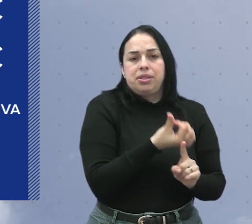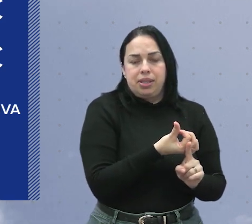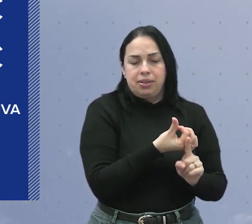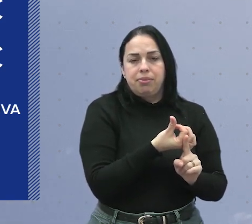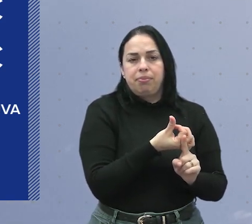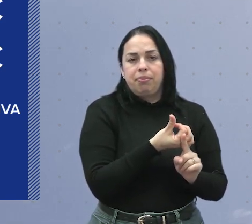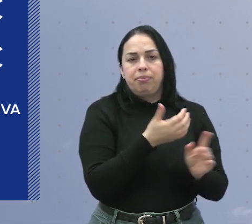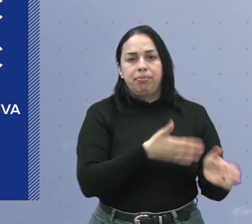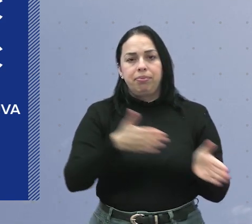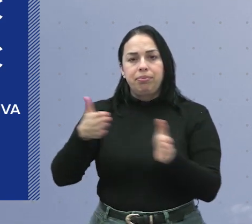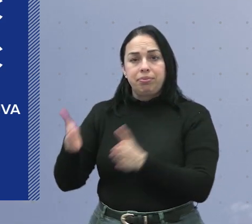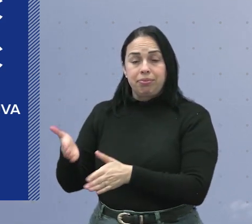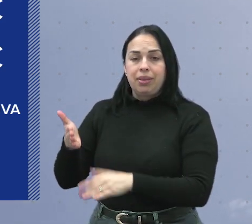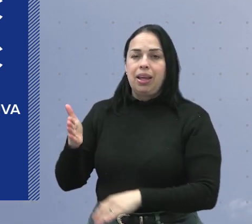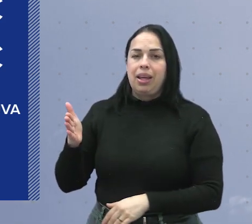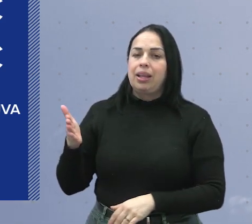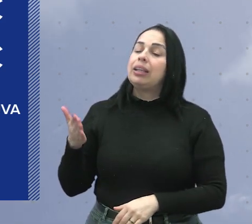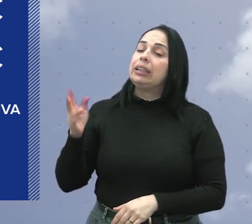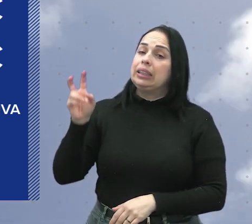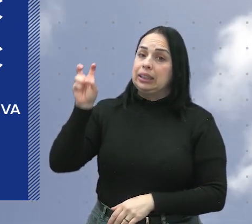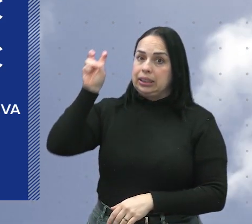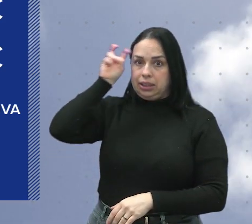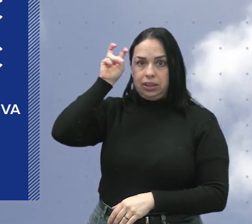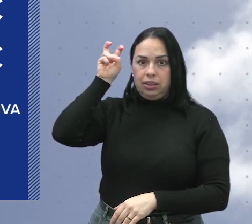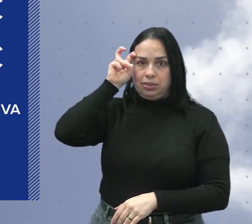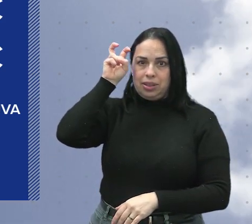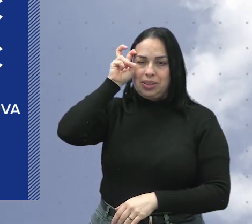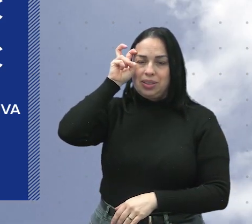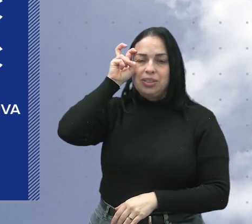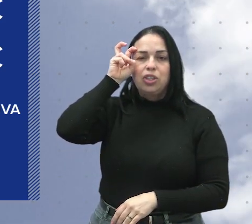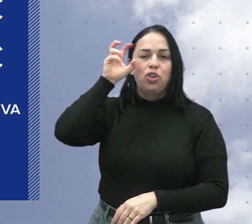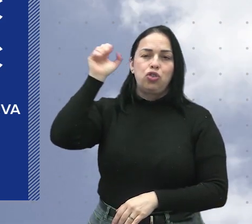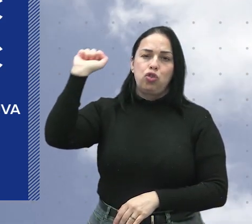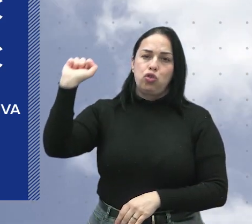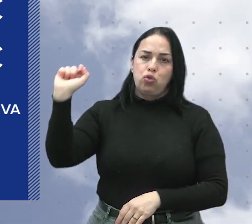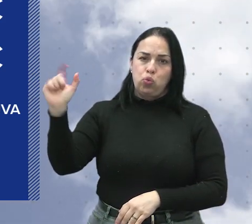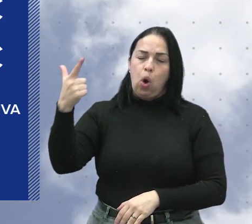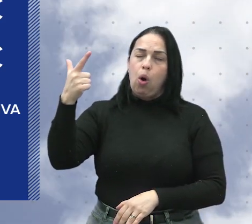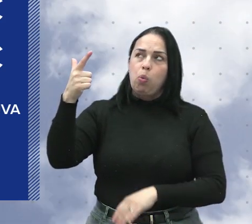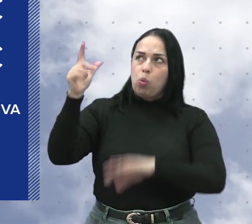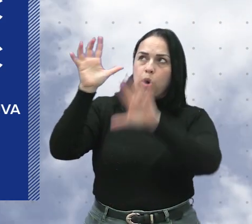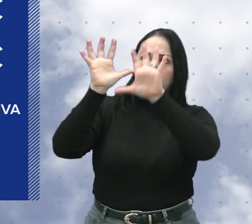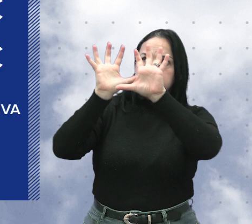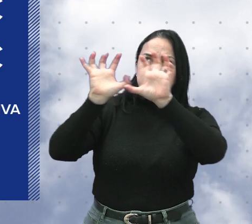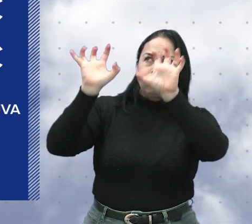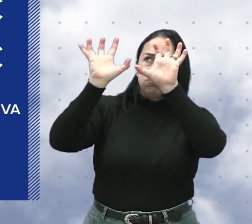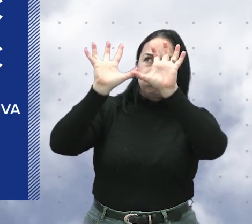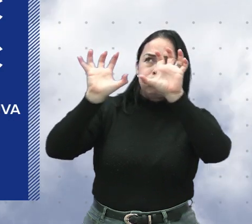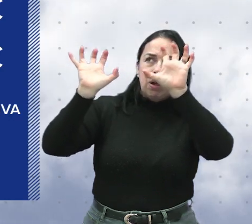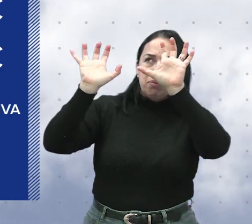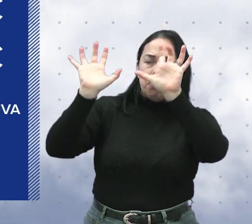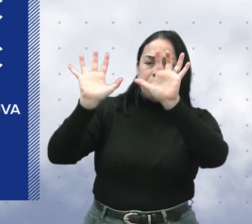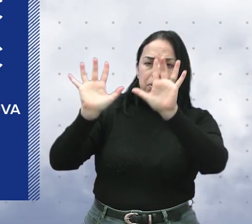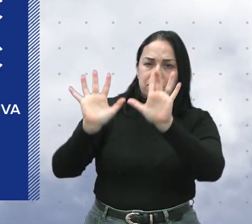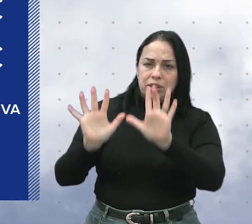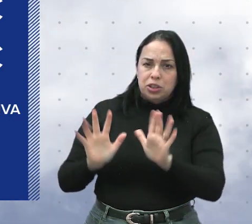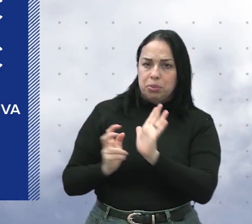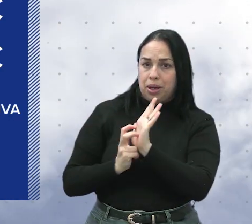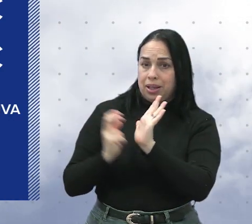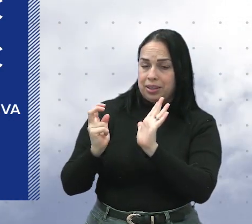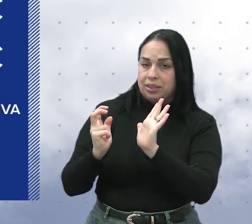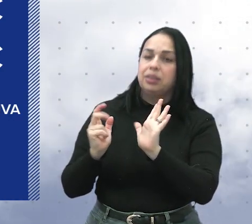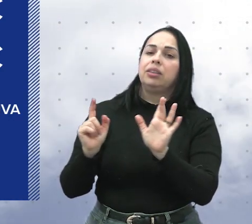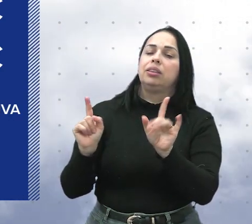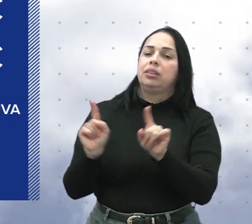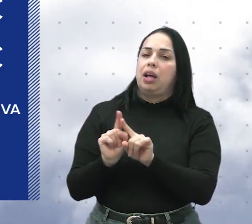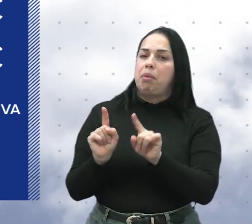graus e a mínima de 6 graus. Já nesta quinta-feira, o dia será de sol com algumas nuvens e névoa ao